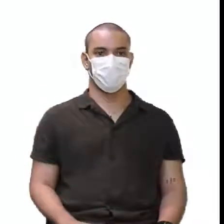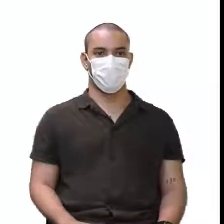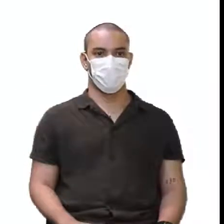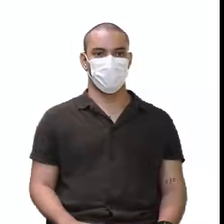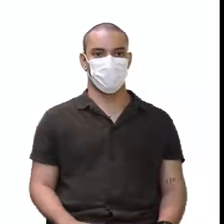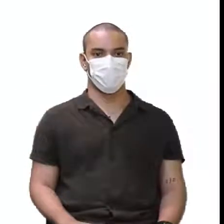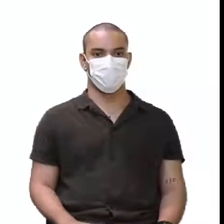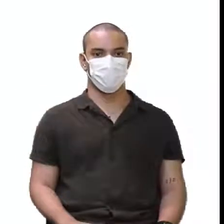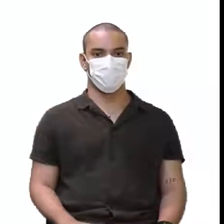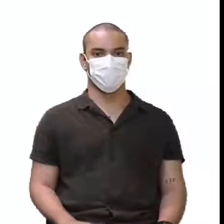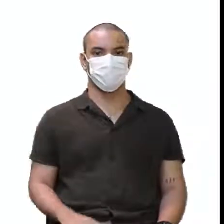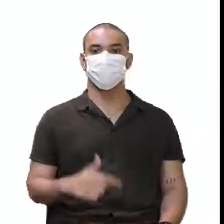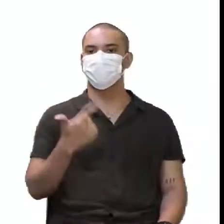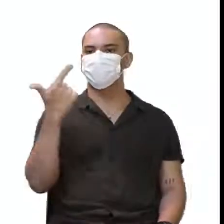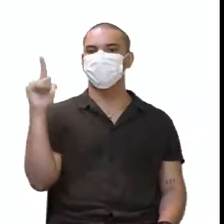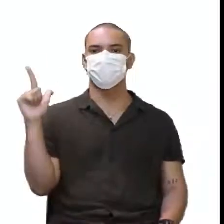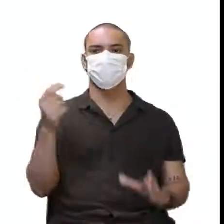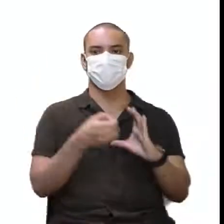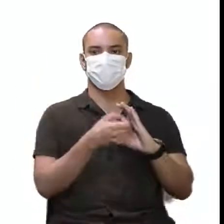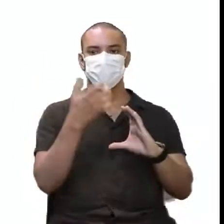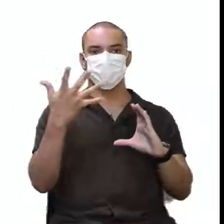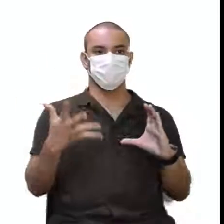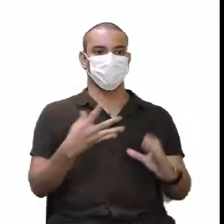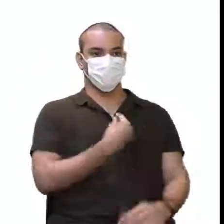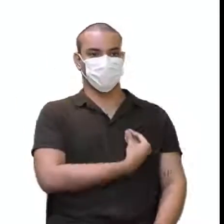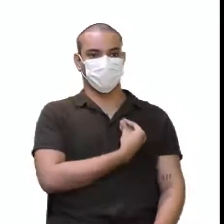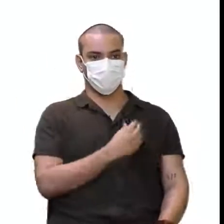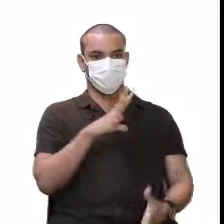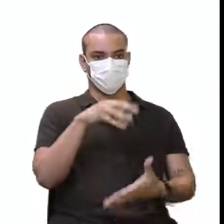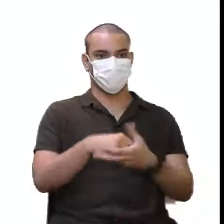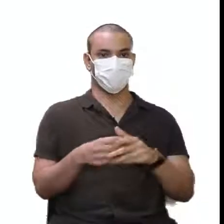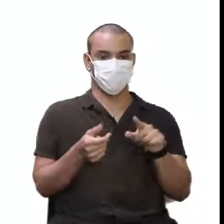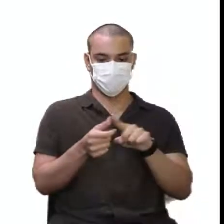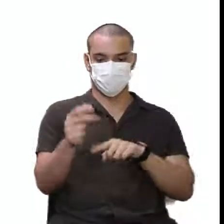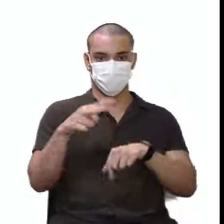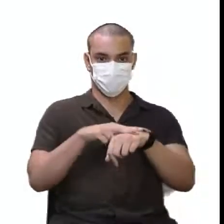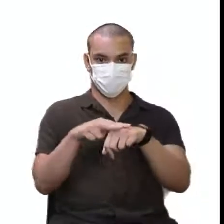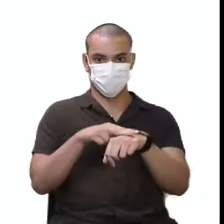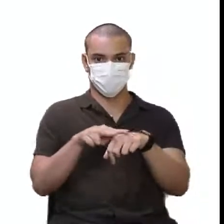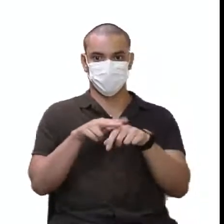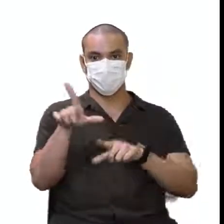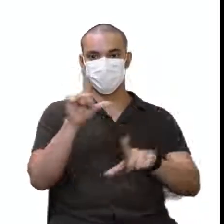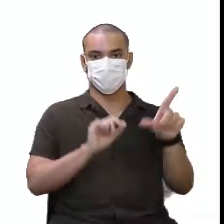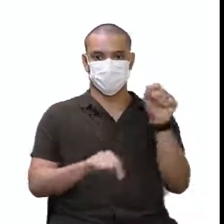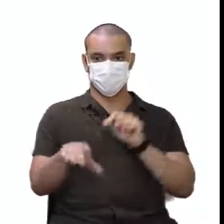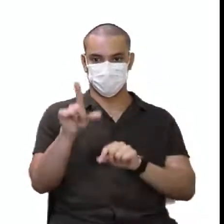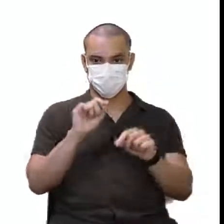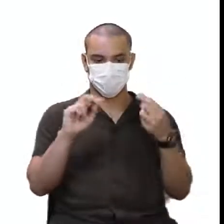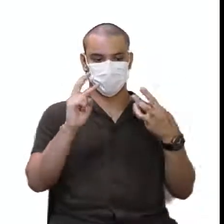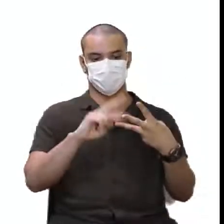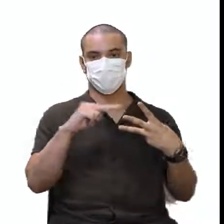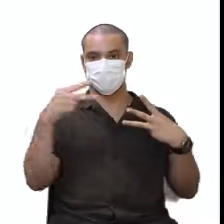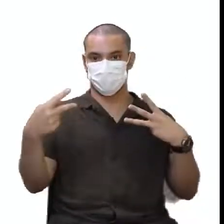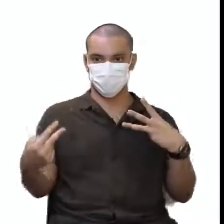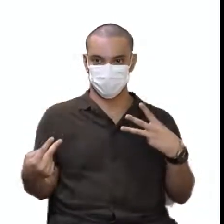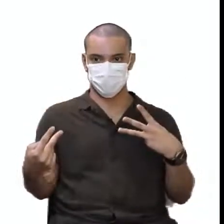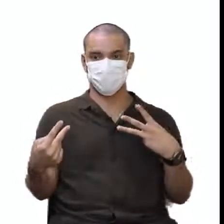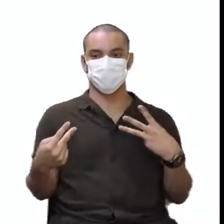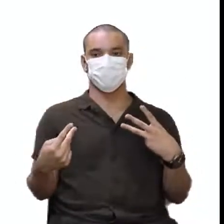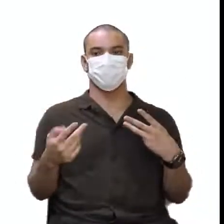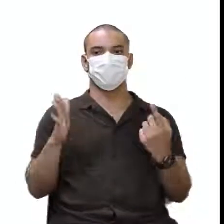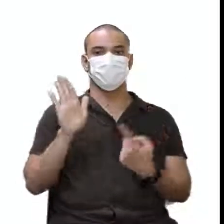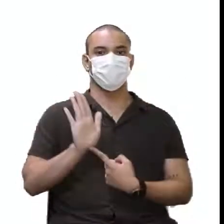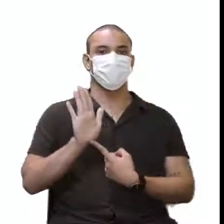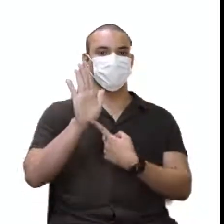só, que outra característica presente nas ervilhas selecionadas por Gregor